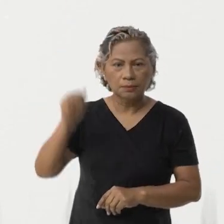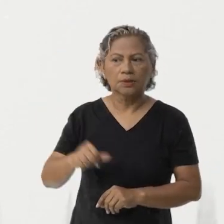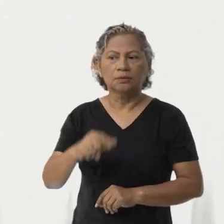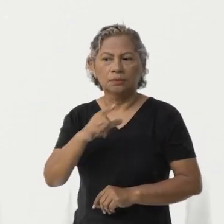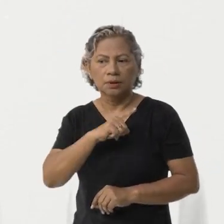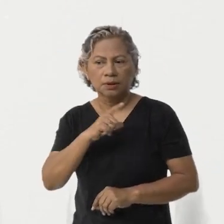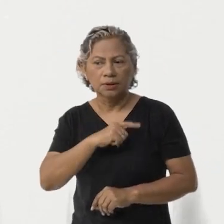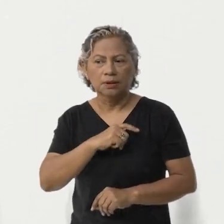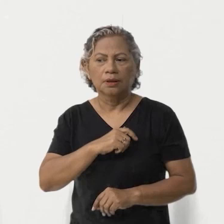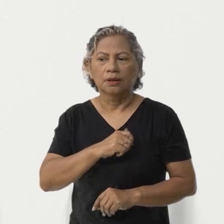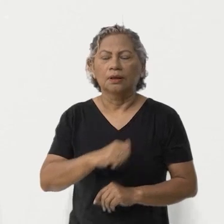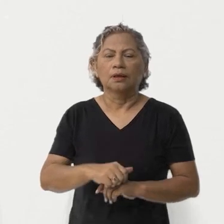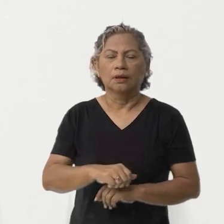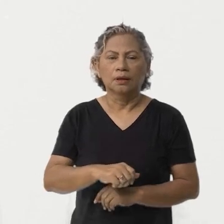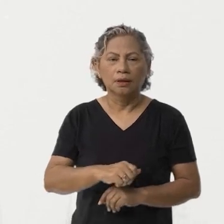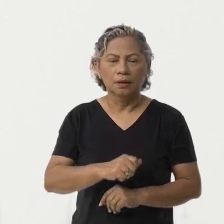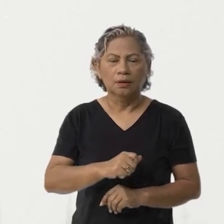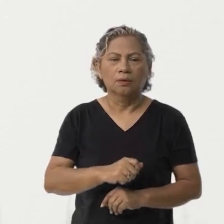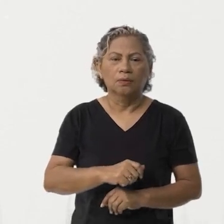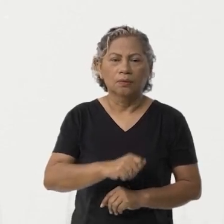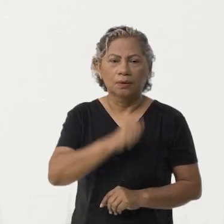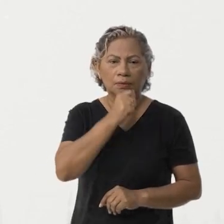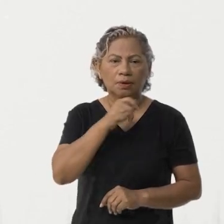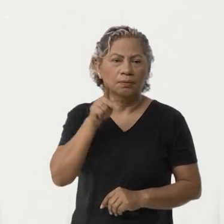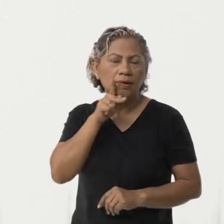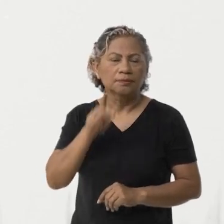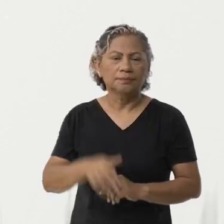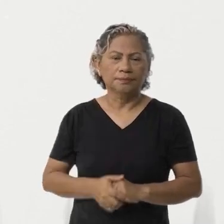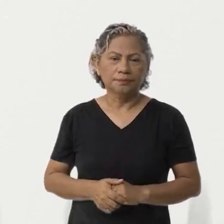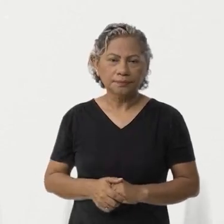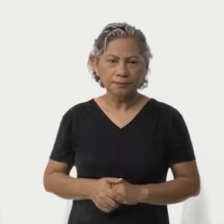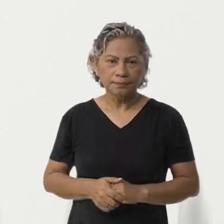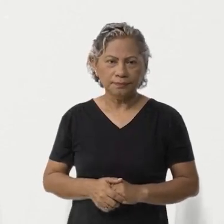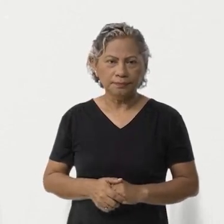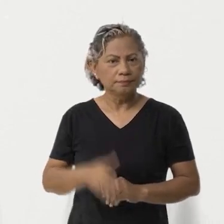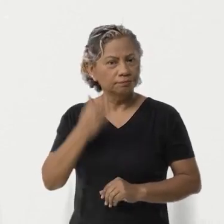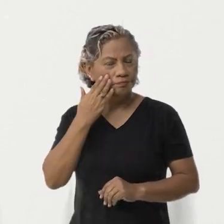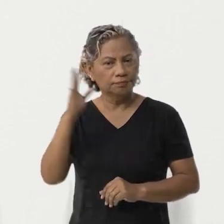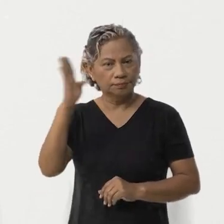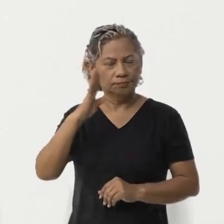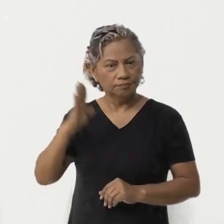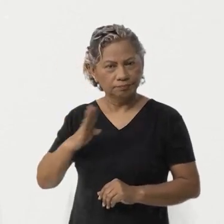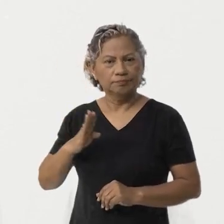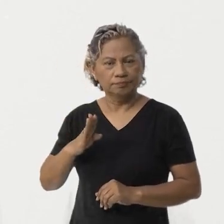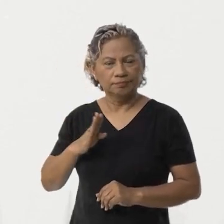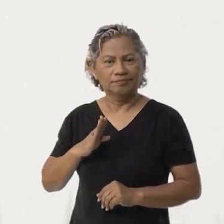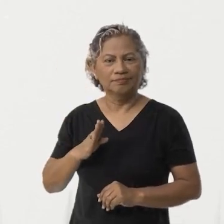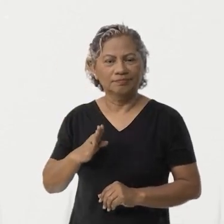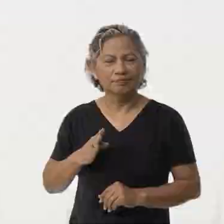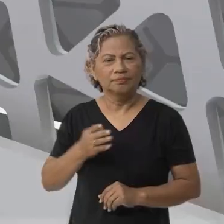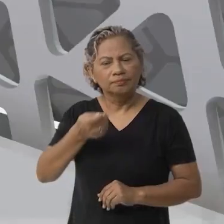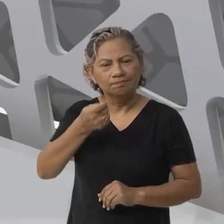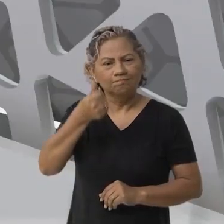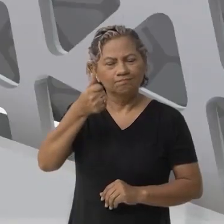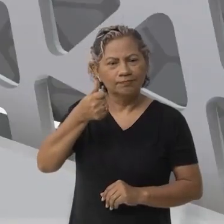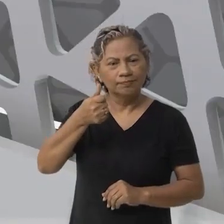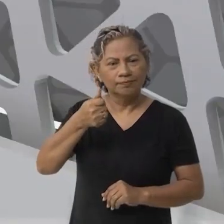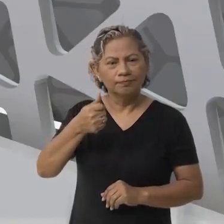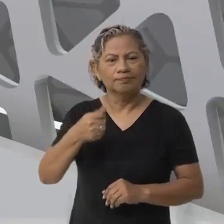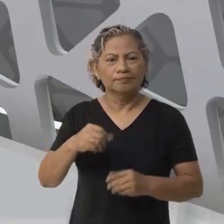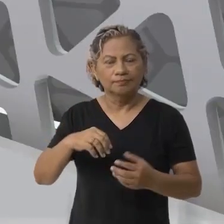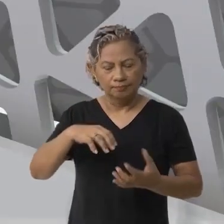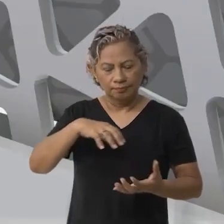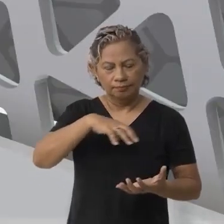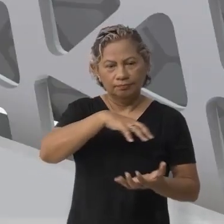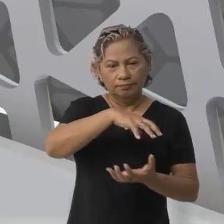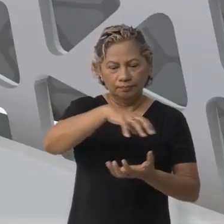aí a gente tem essas 2 zonas climáticas em que o Brasil vai fazer parte. Uma menor